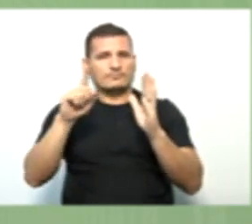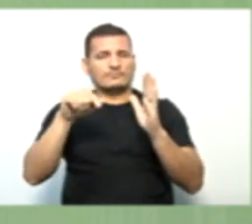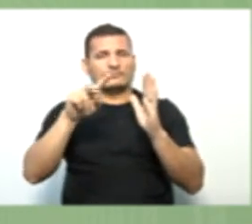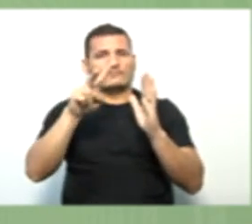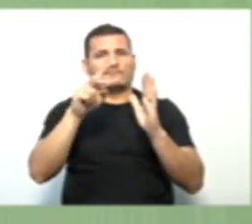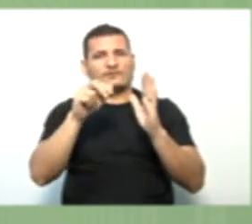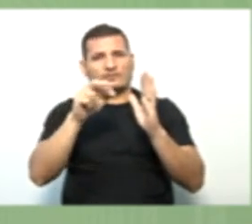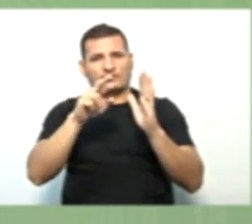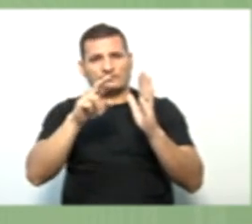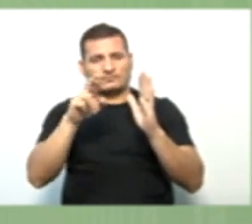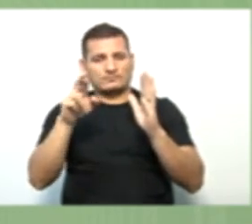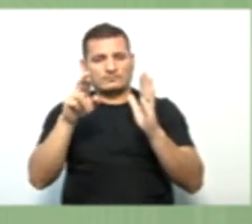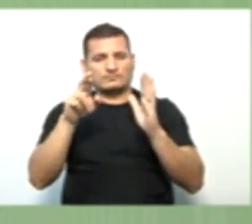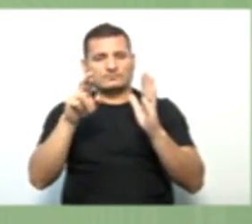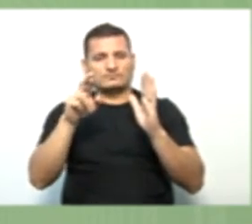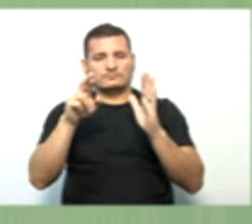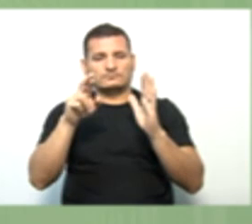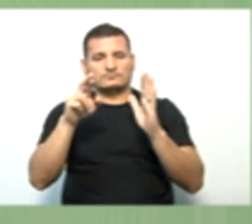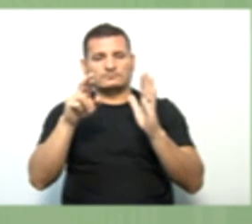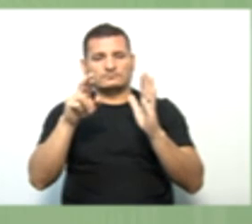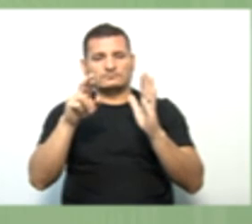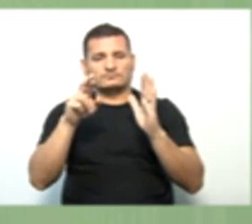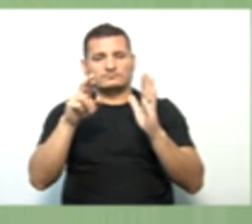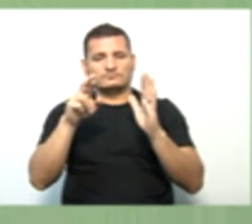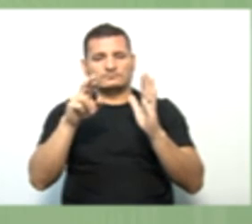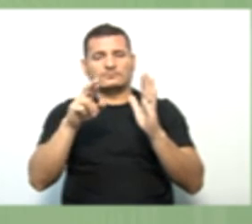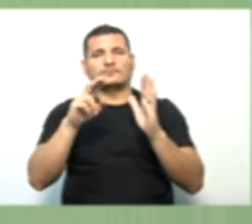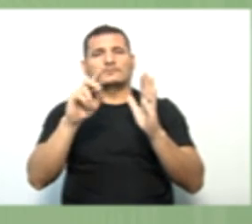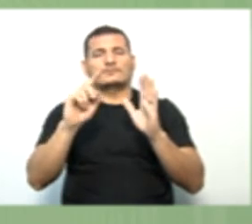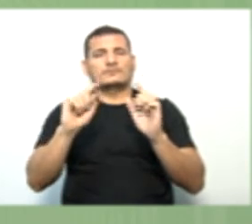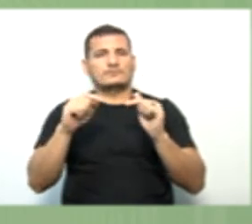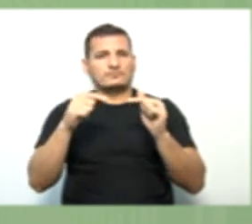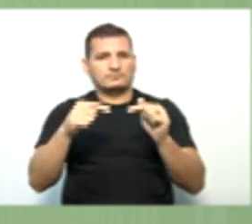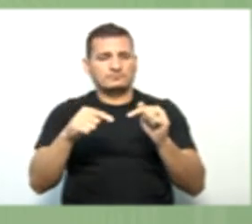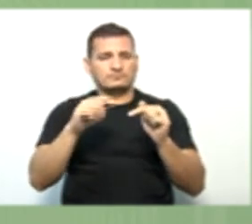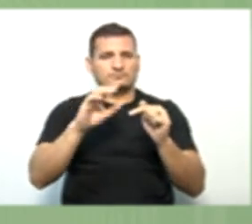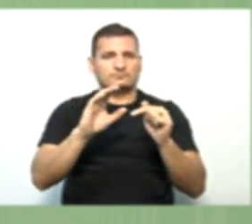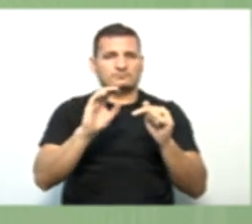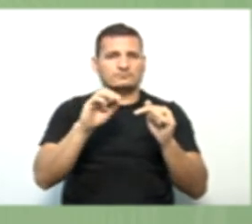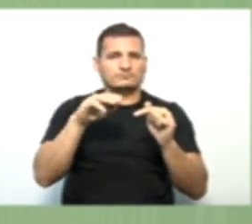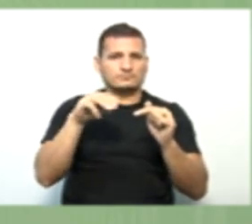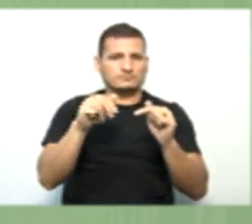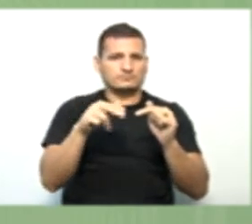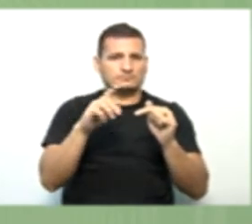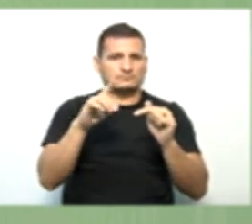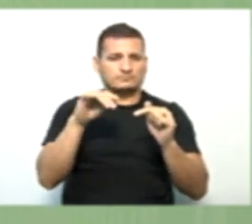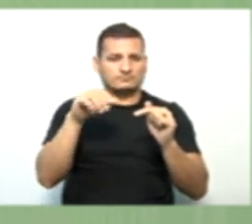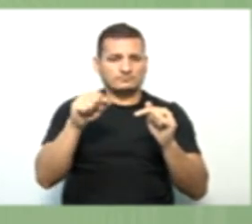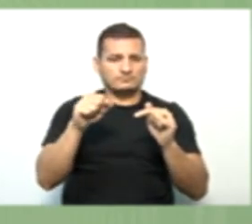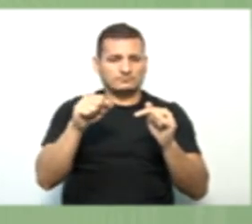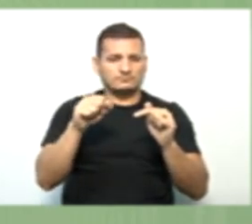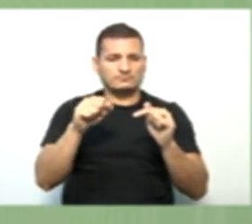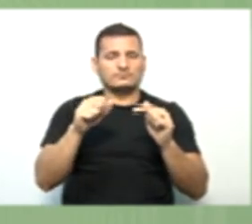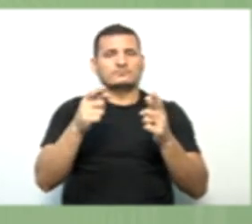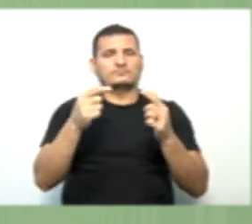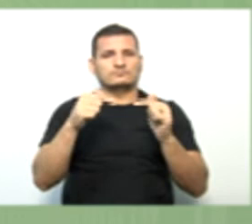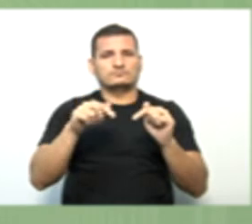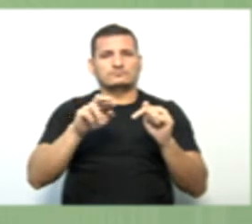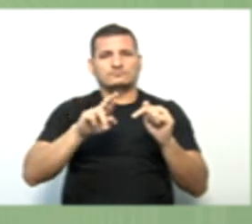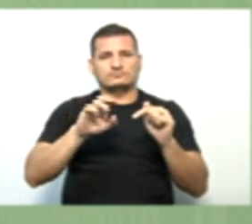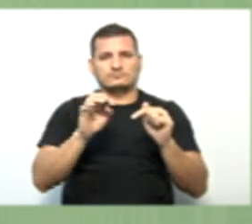que a função vai receber para poder executar os seus comandos. E no final nós temos o return